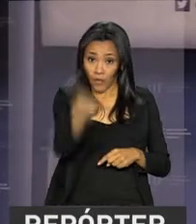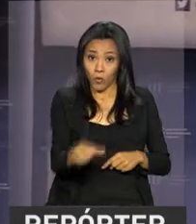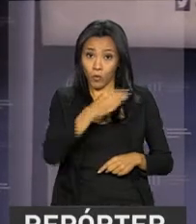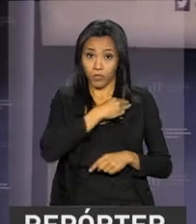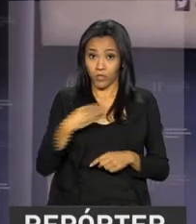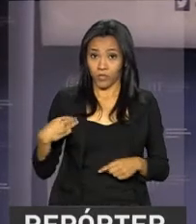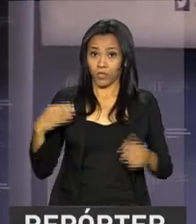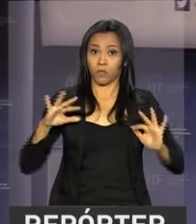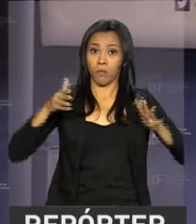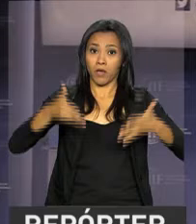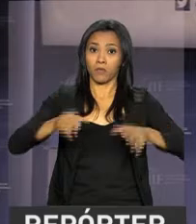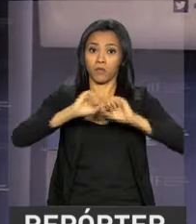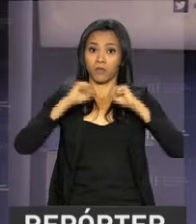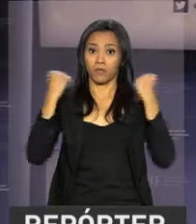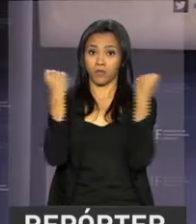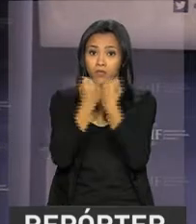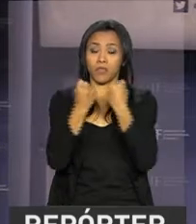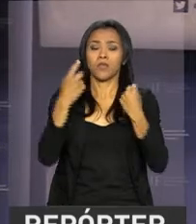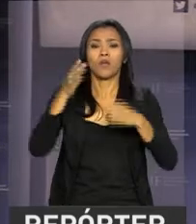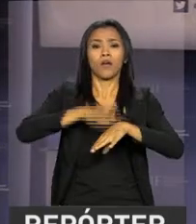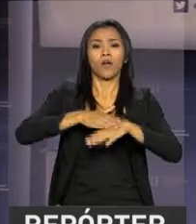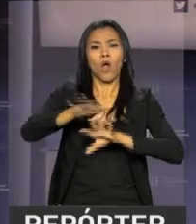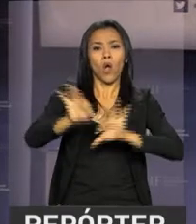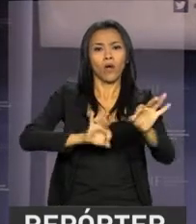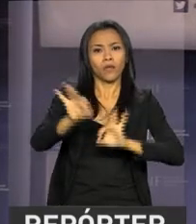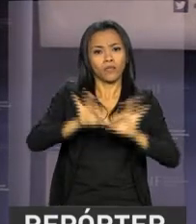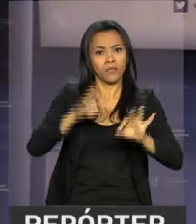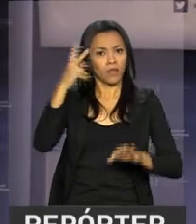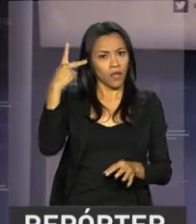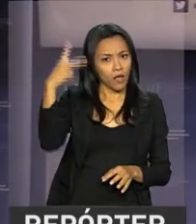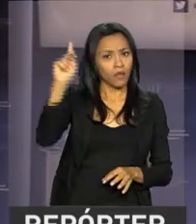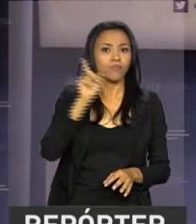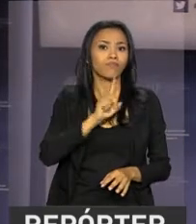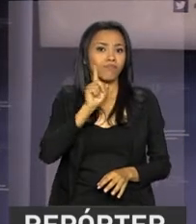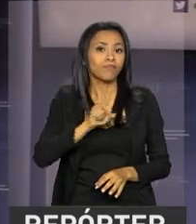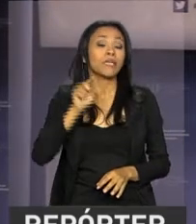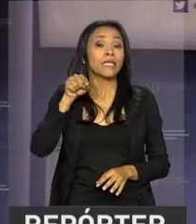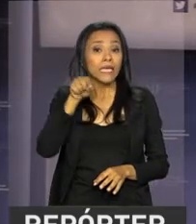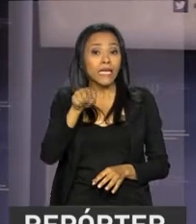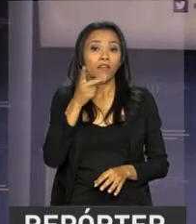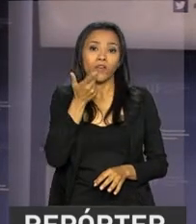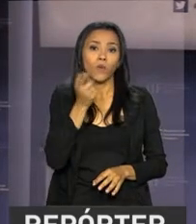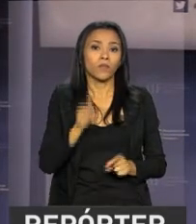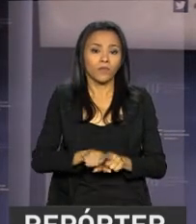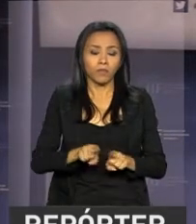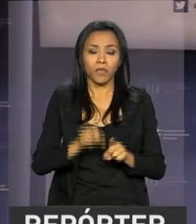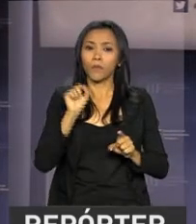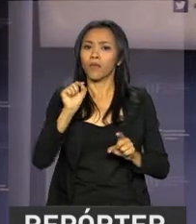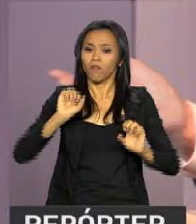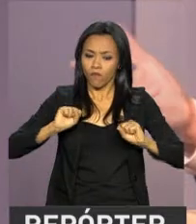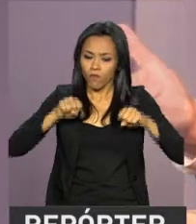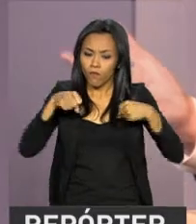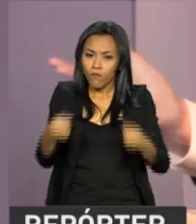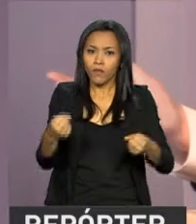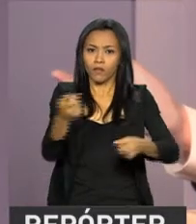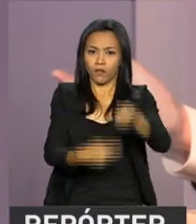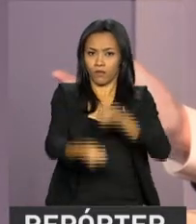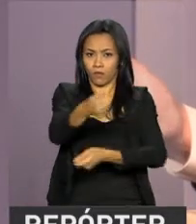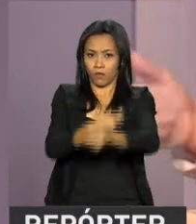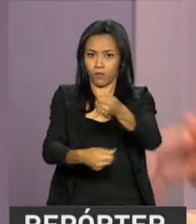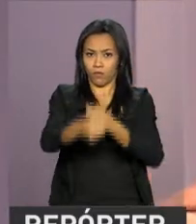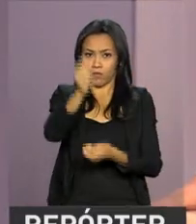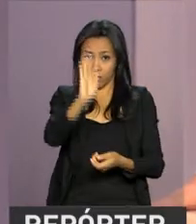palestra promovida pelo instituto de finanças internacionais em que o ministro também falou sobre o fortalecimento da economia brasileira